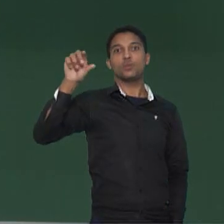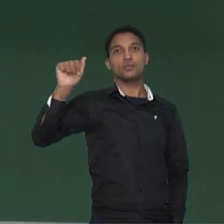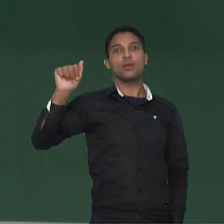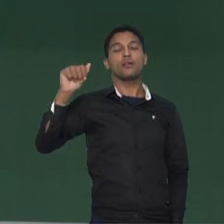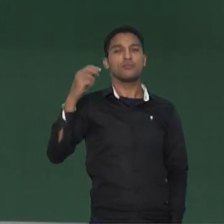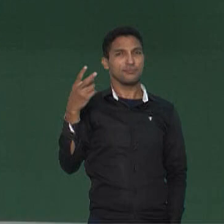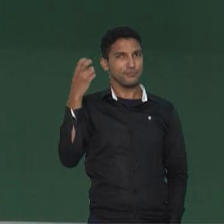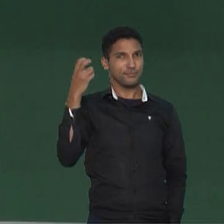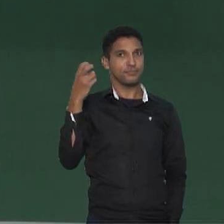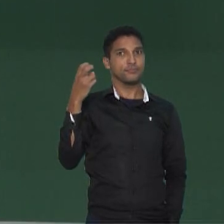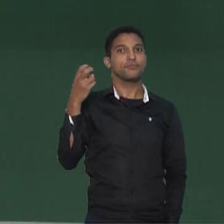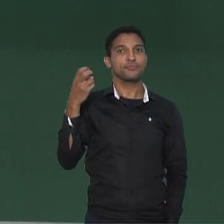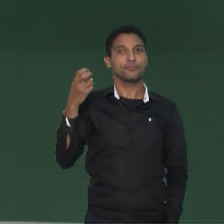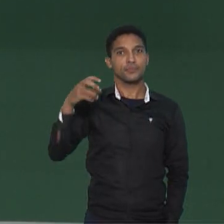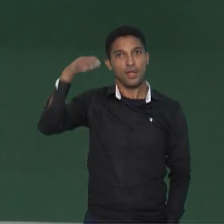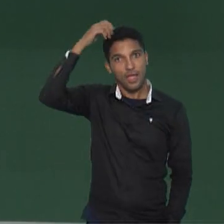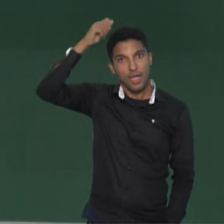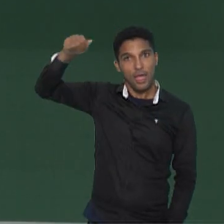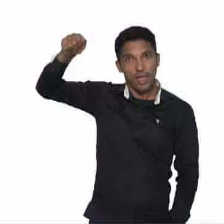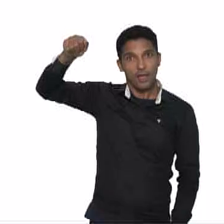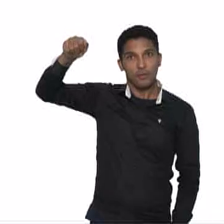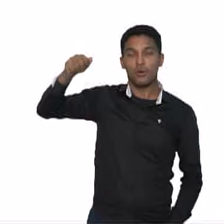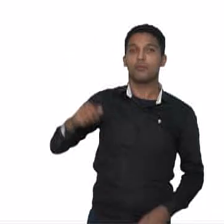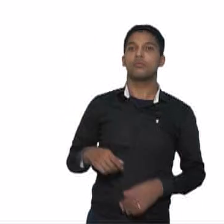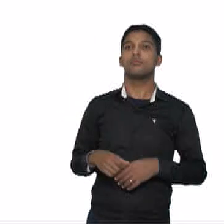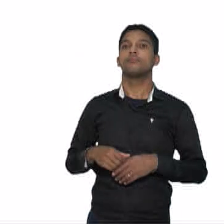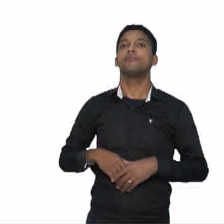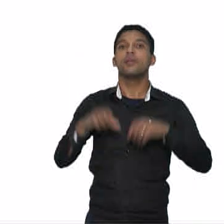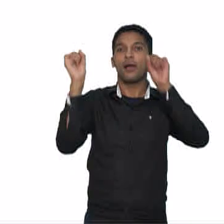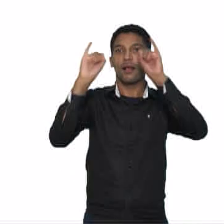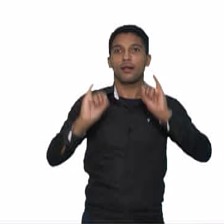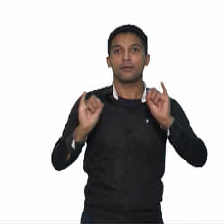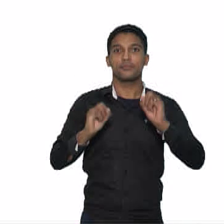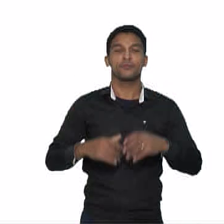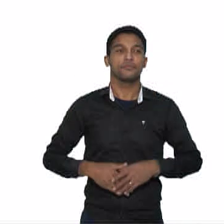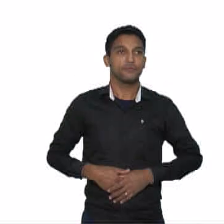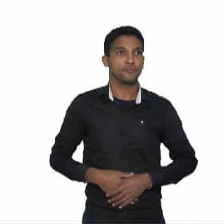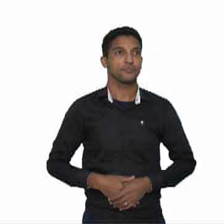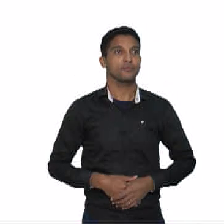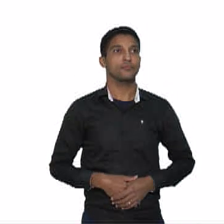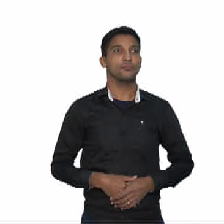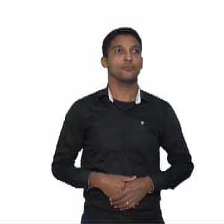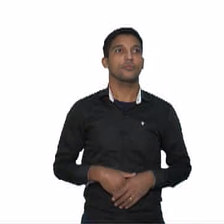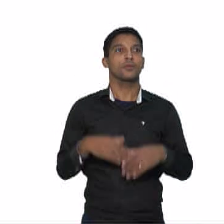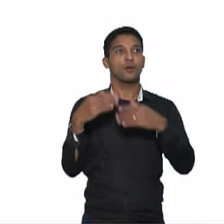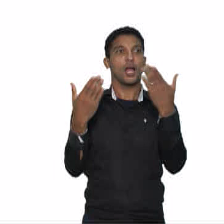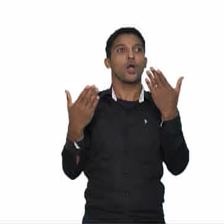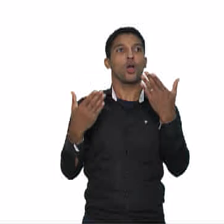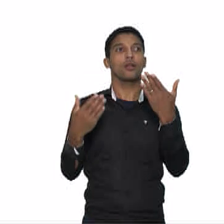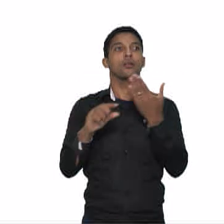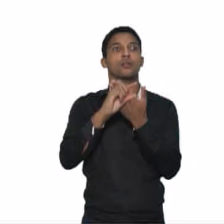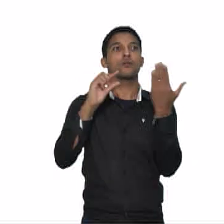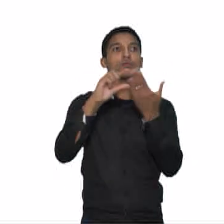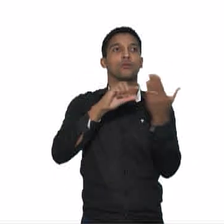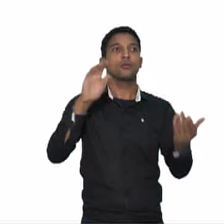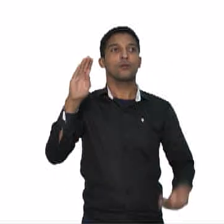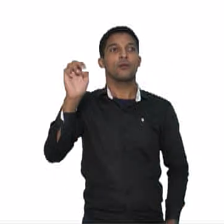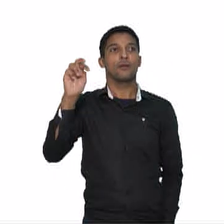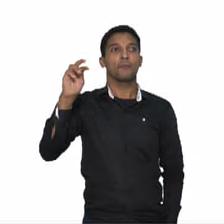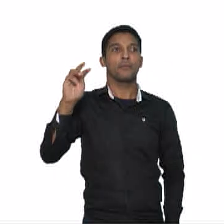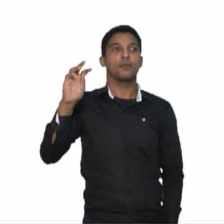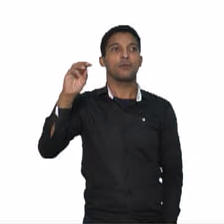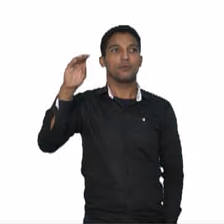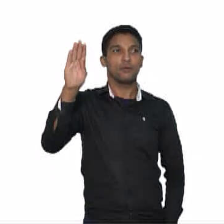Bertel Thorvaldsen, 1770 a 1844, estudou na Academia Real Dinamarquesa de Arte,